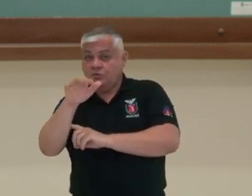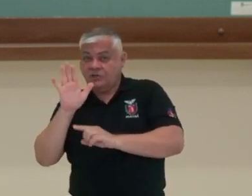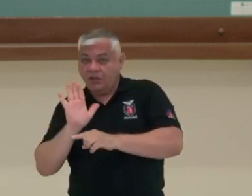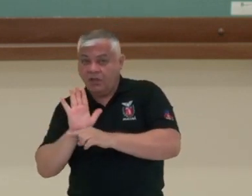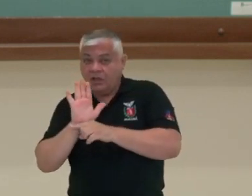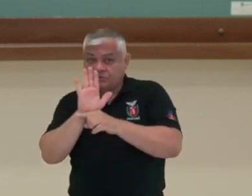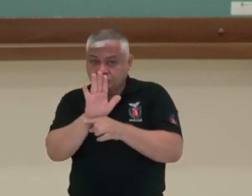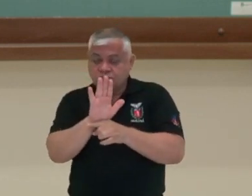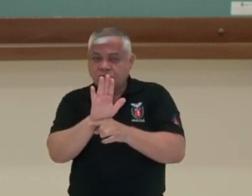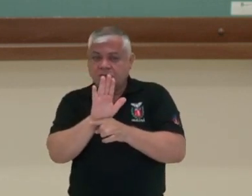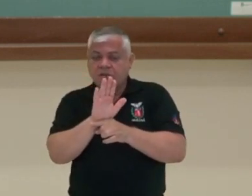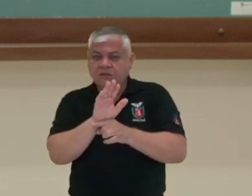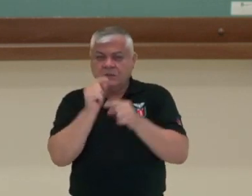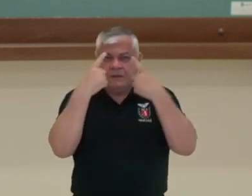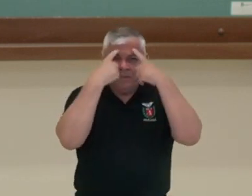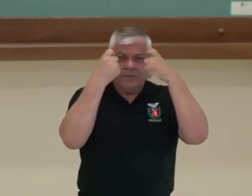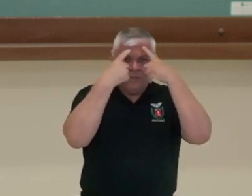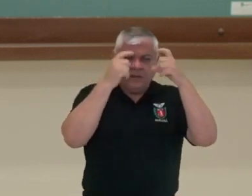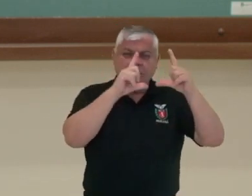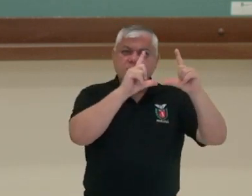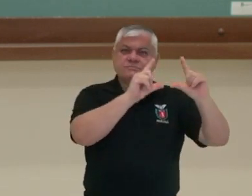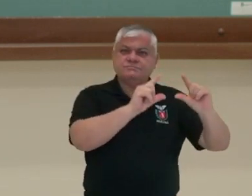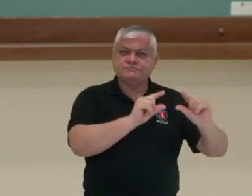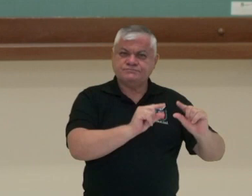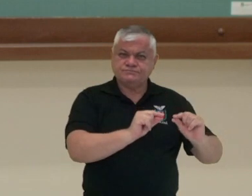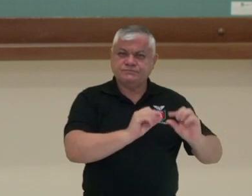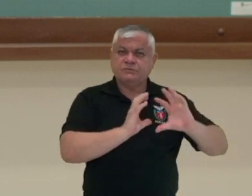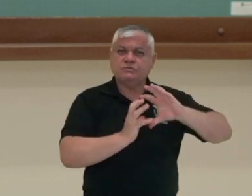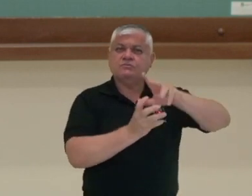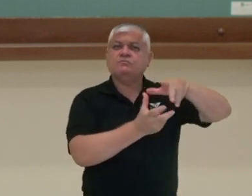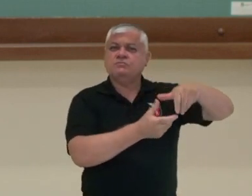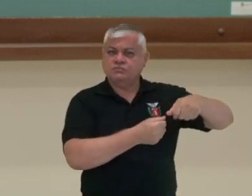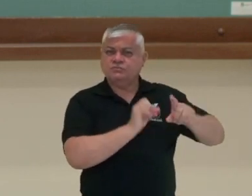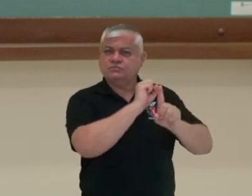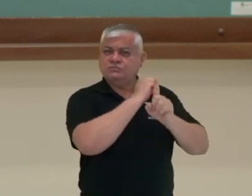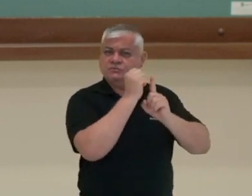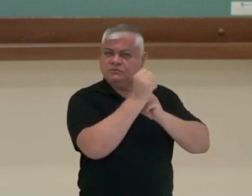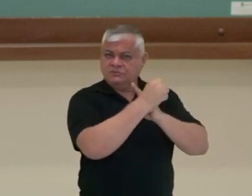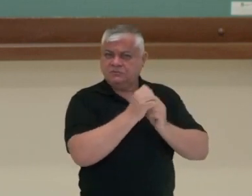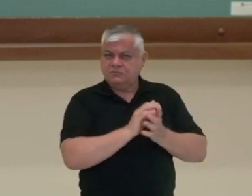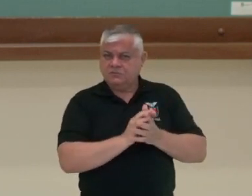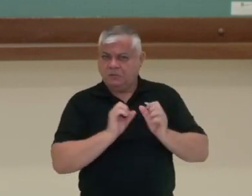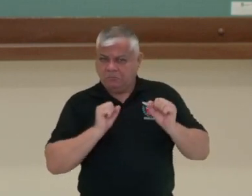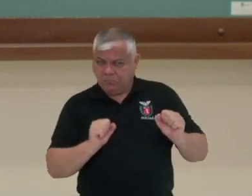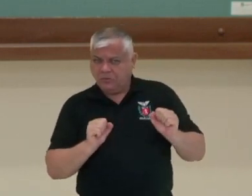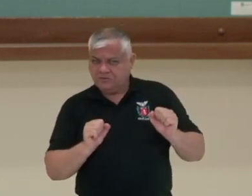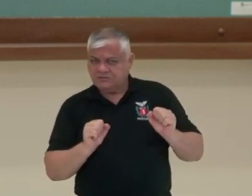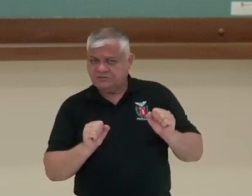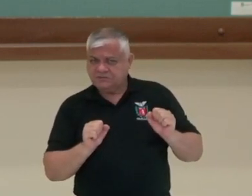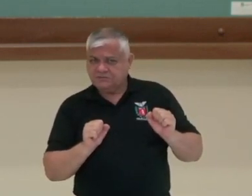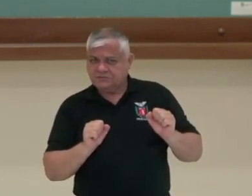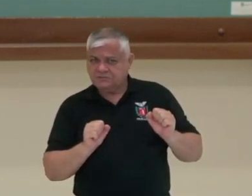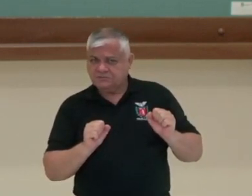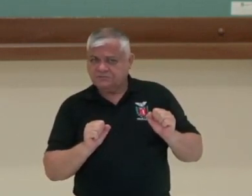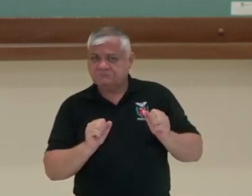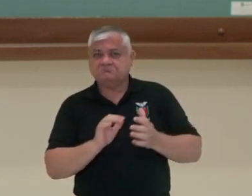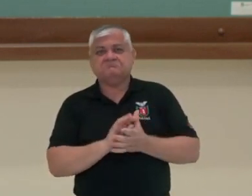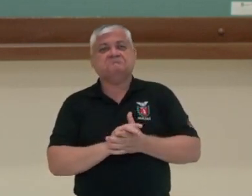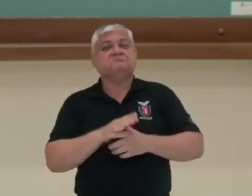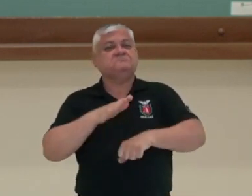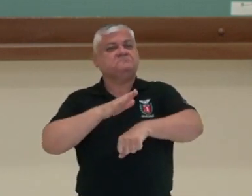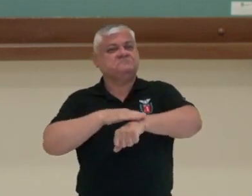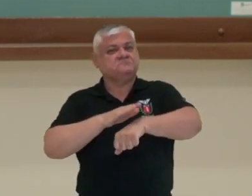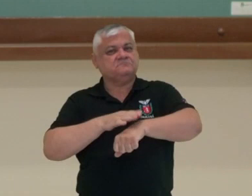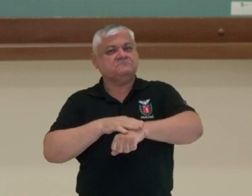podem dar para diminuir a violência na sociedade? Será que a gente pode pensar sobre isso? Um